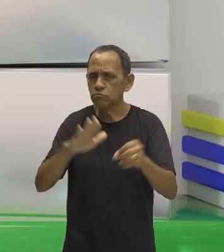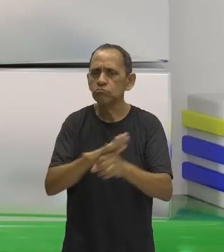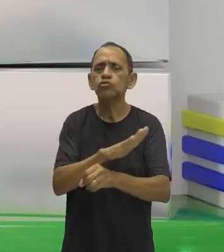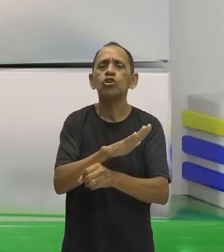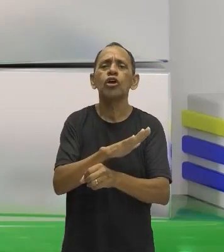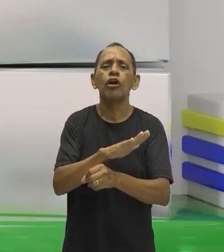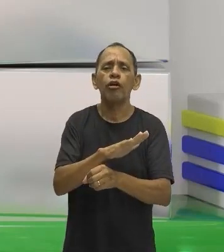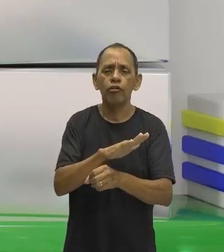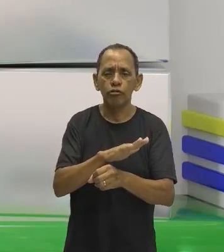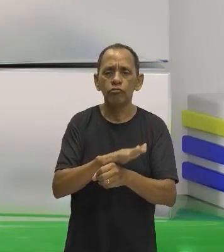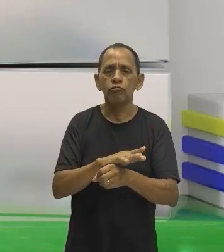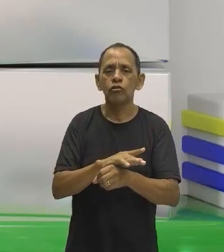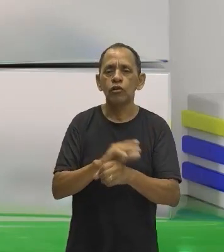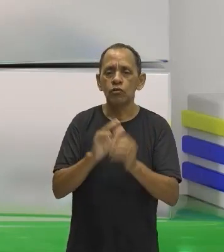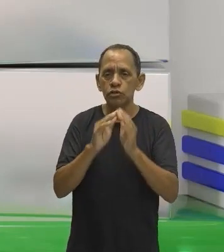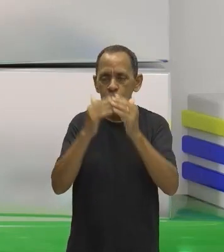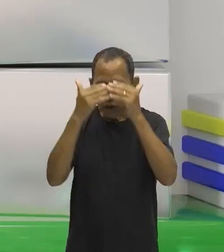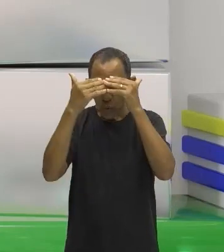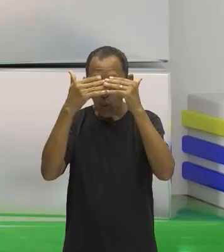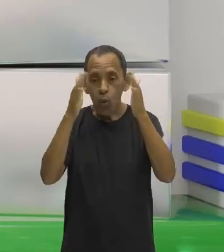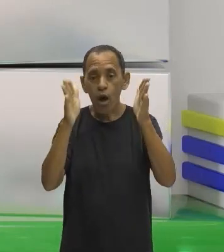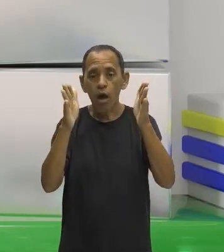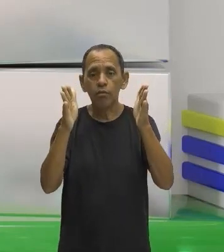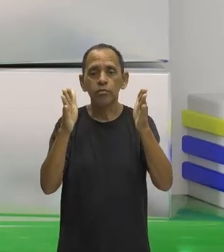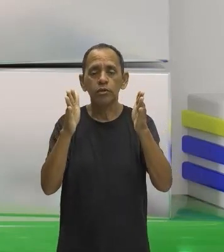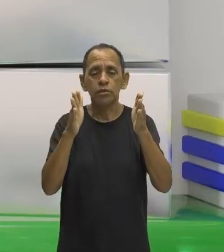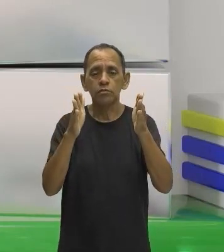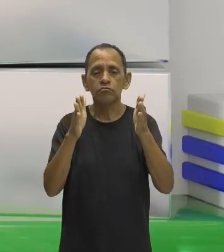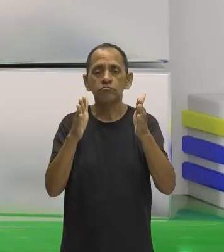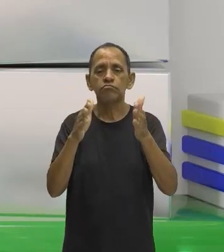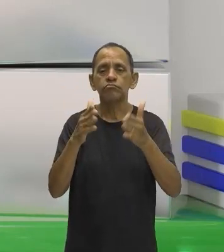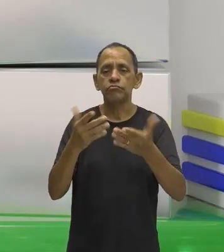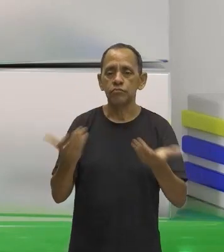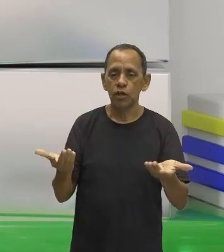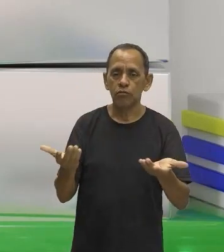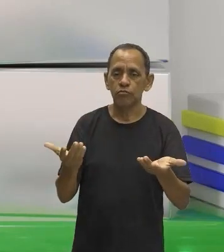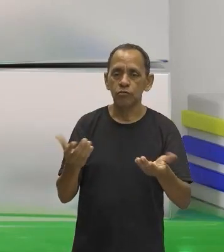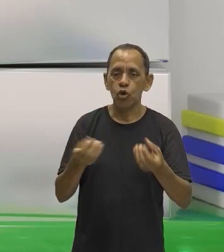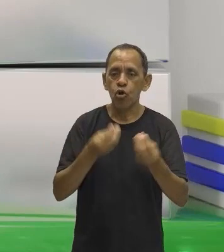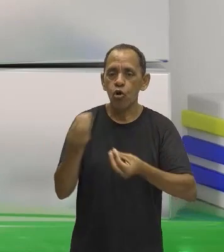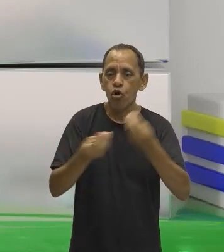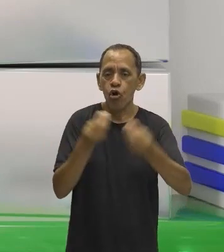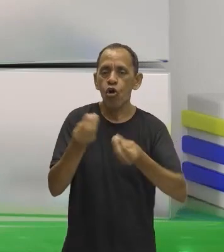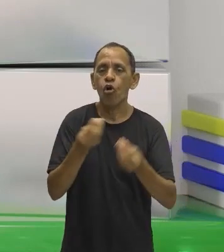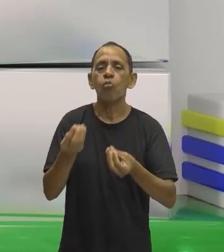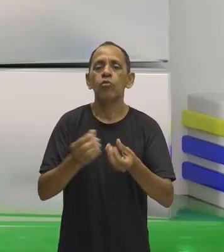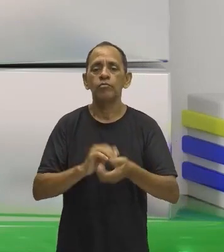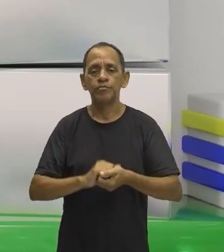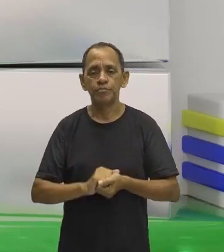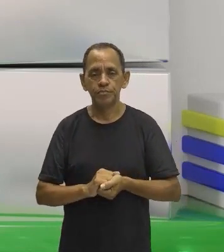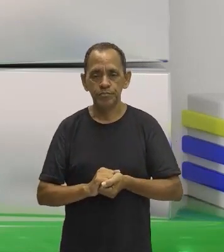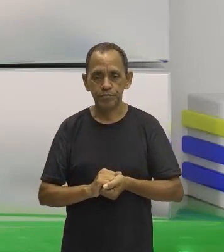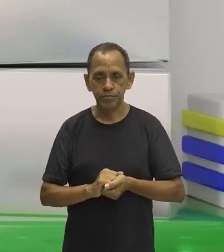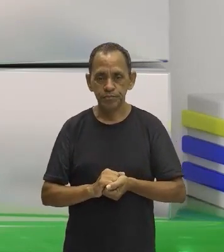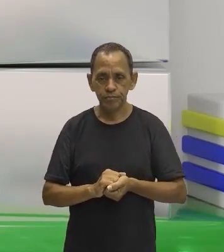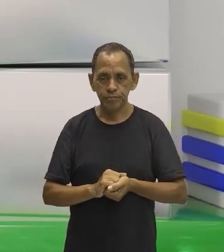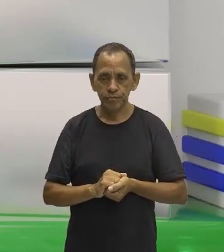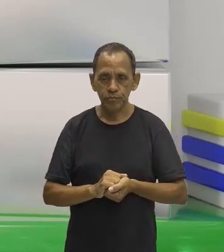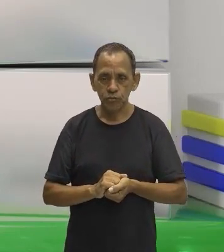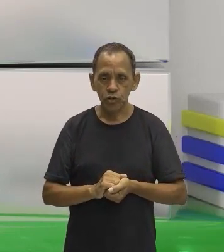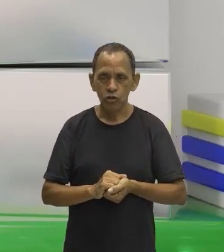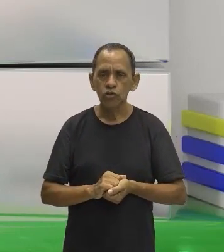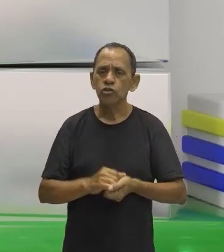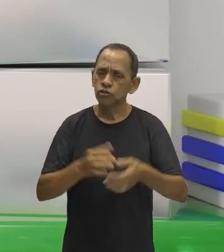documento, né, e verifica, ele fica lá dentro do e-mail, não tem esse problema de você não conseguir acessar. Então, o correto é que